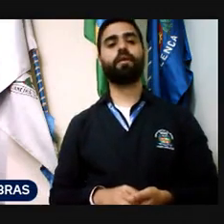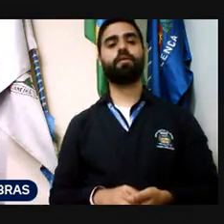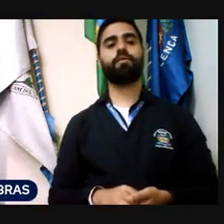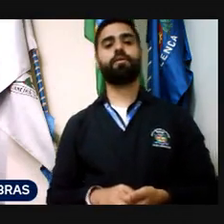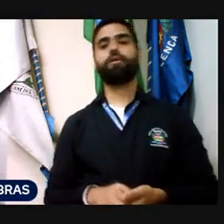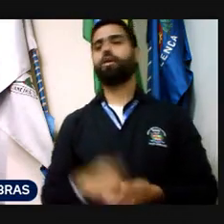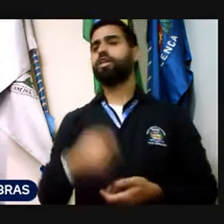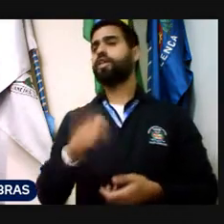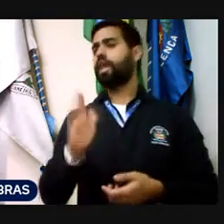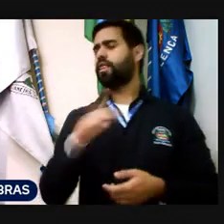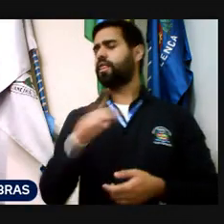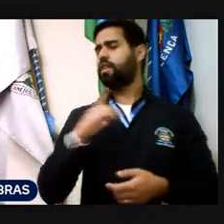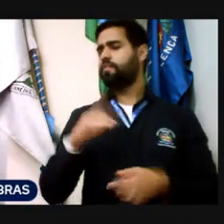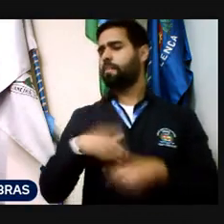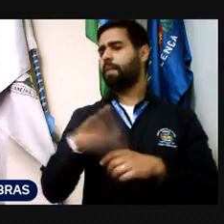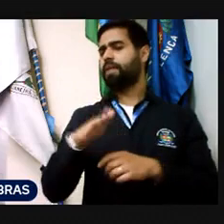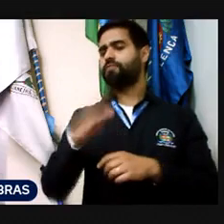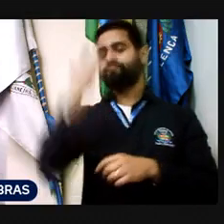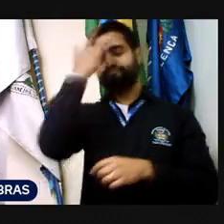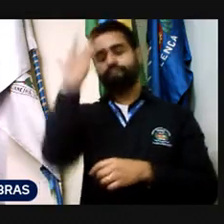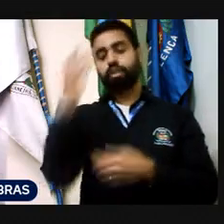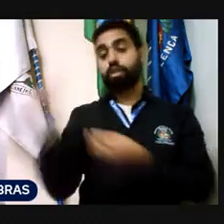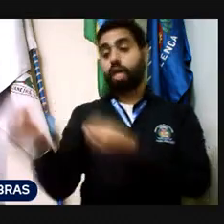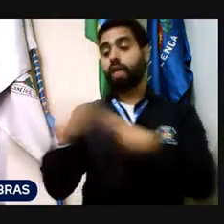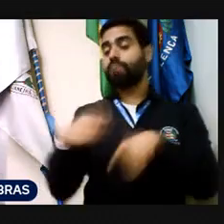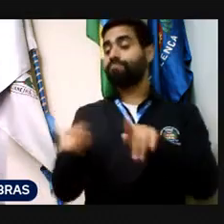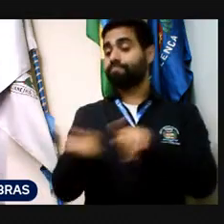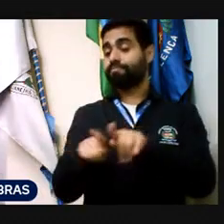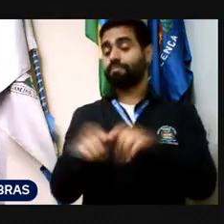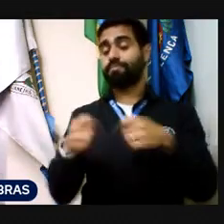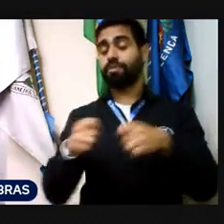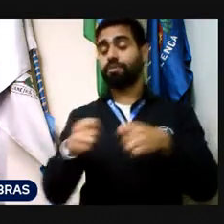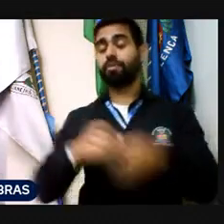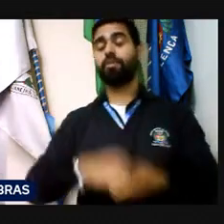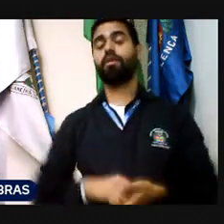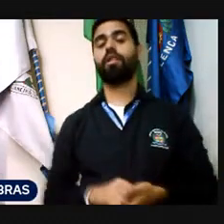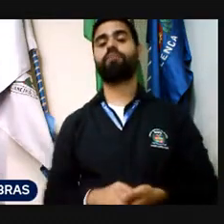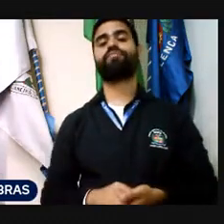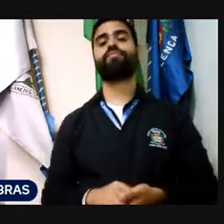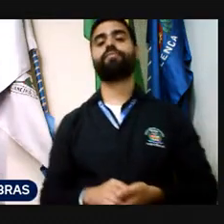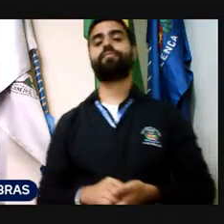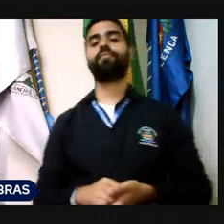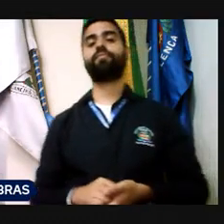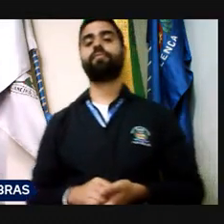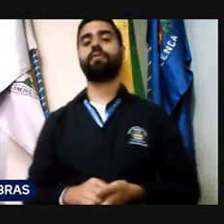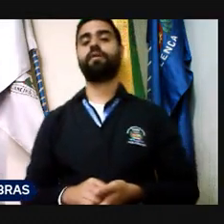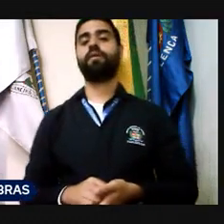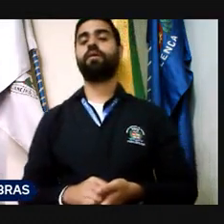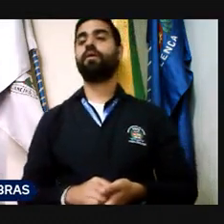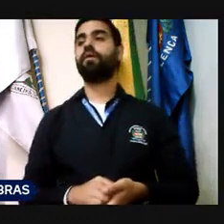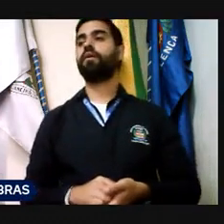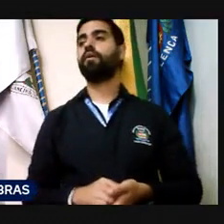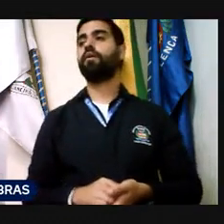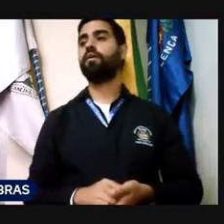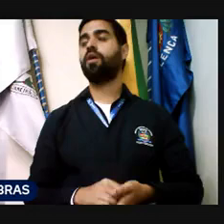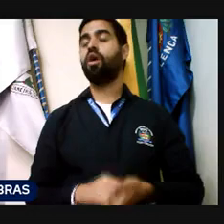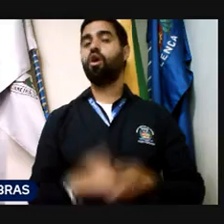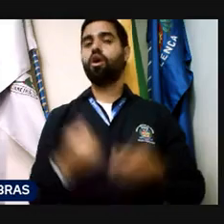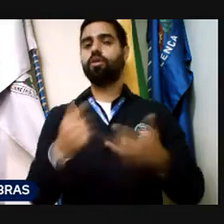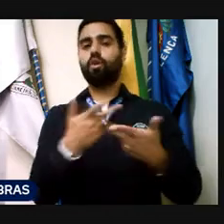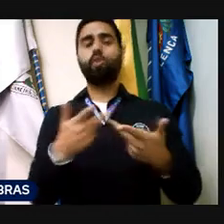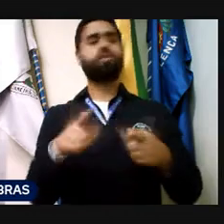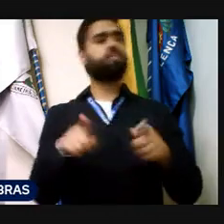de atendimentos, deixa em evidência que a criação de tal unidade física no local é necessária. E não ficaria sem demanda. Tal ação seria um marco